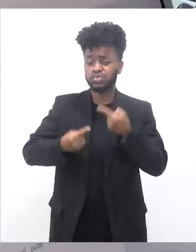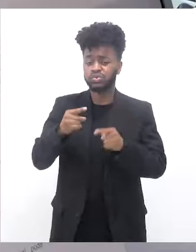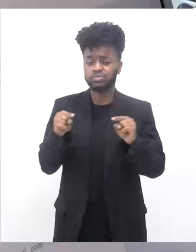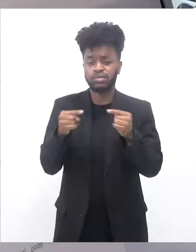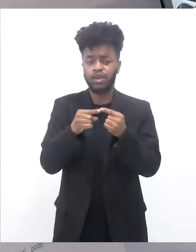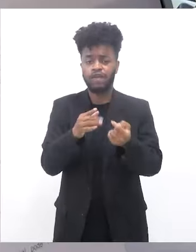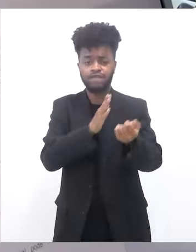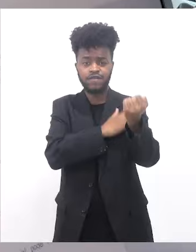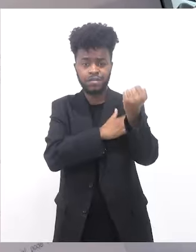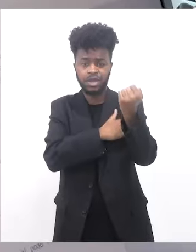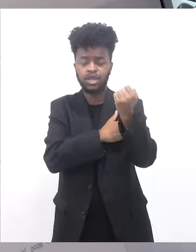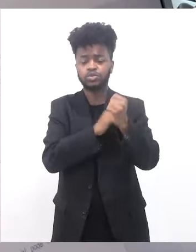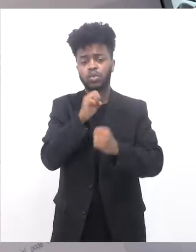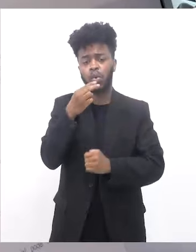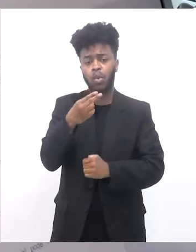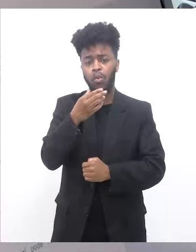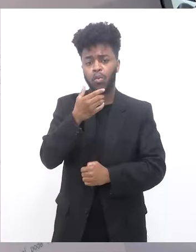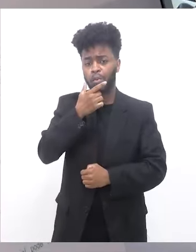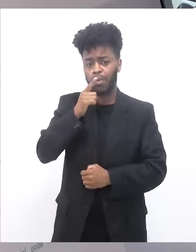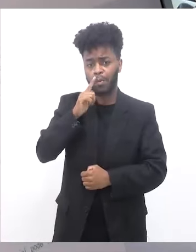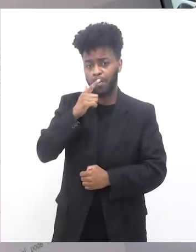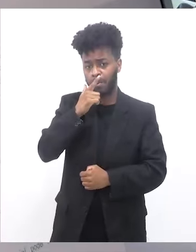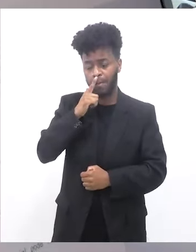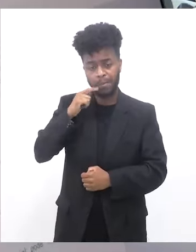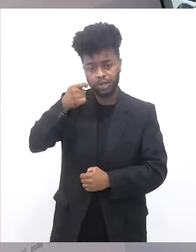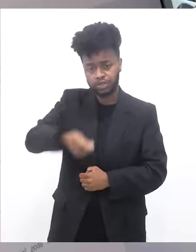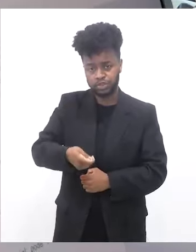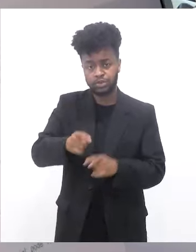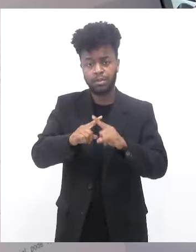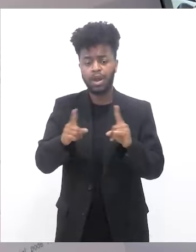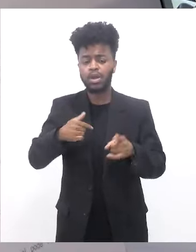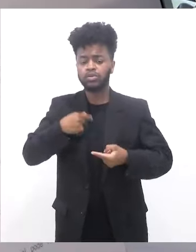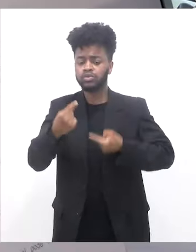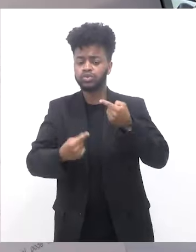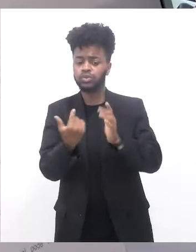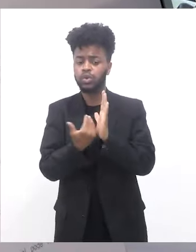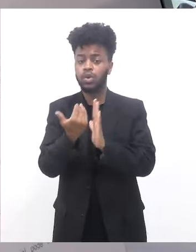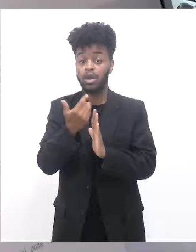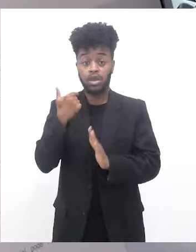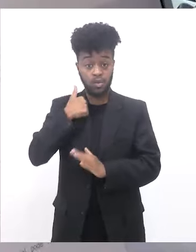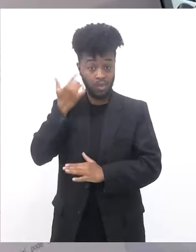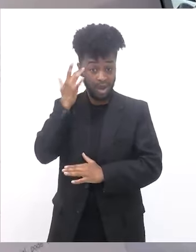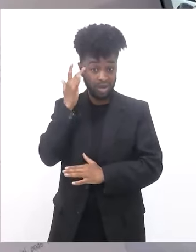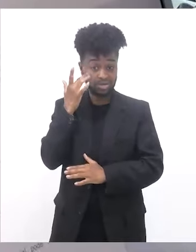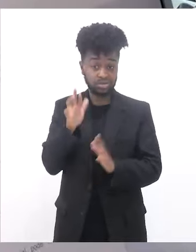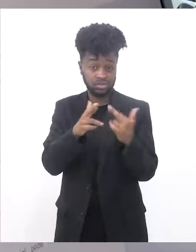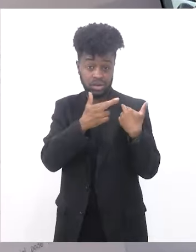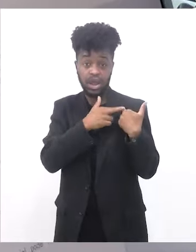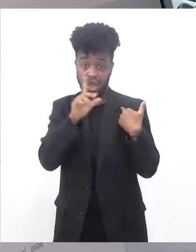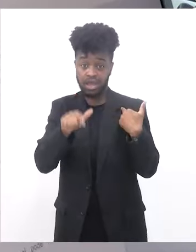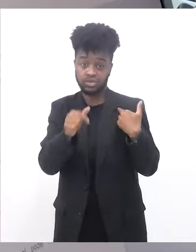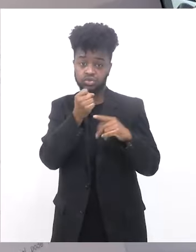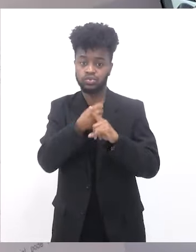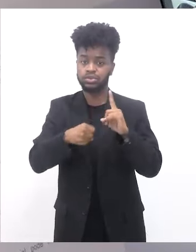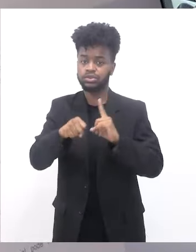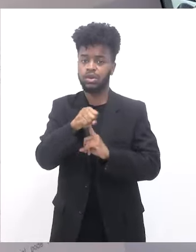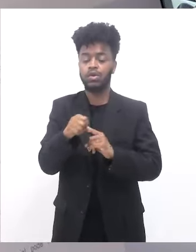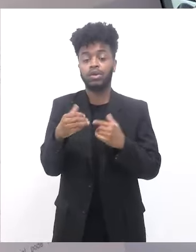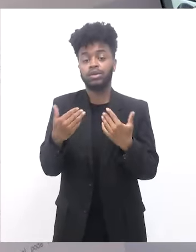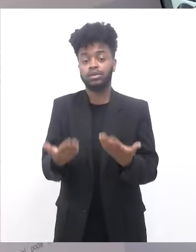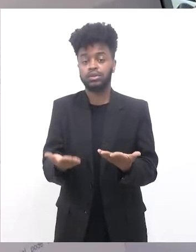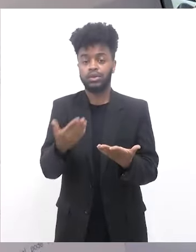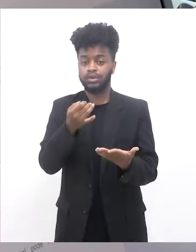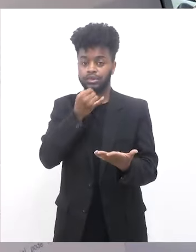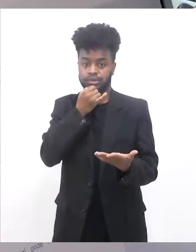de feminismo, machismo, mas eu vou além. Uhum. Eu acho que a responsabilidade é da sociedade. Então, por